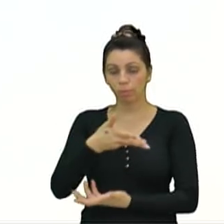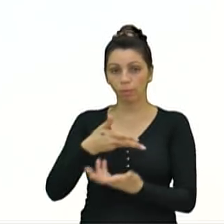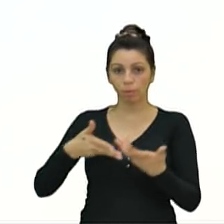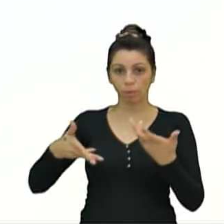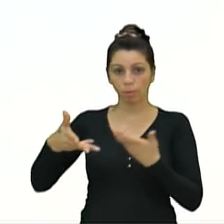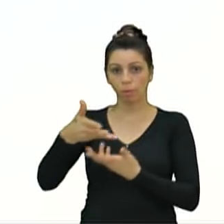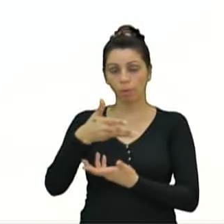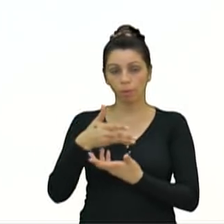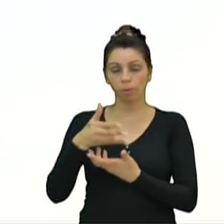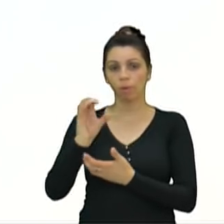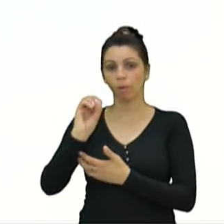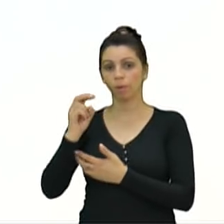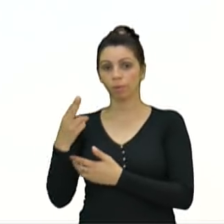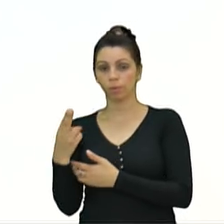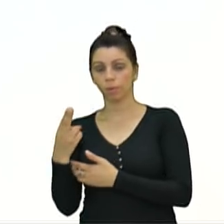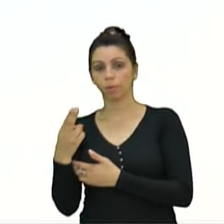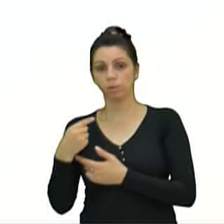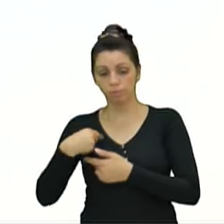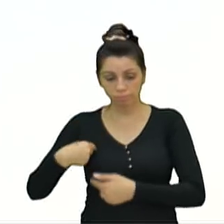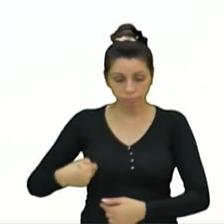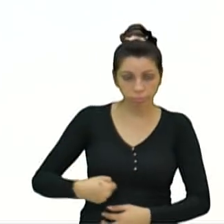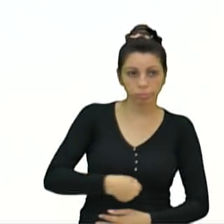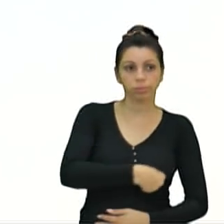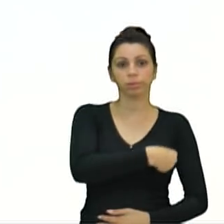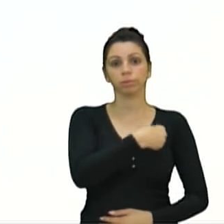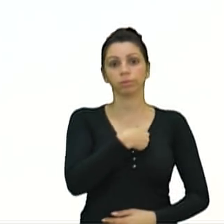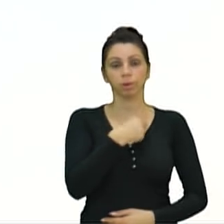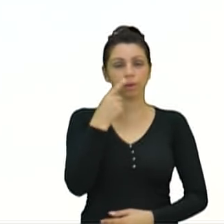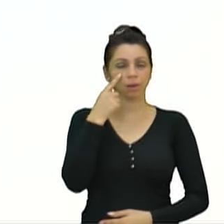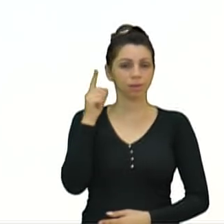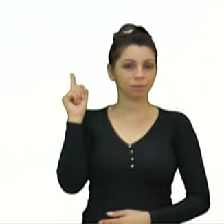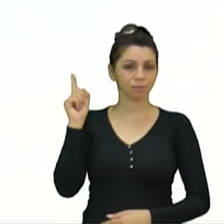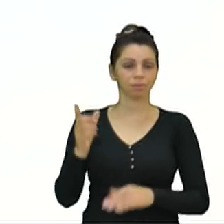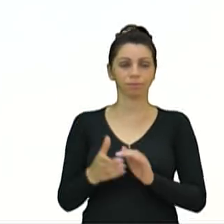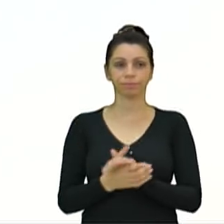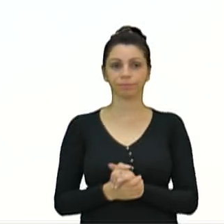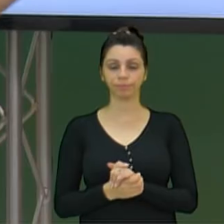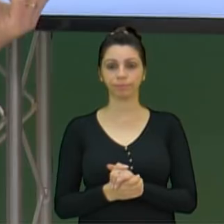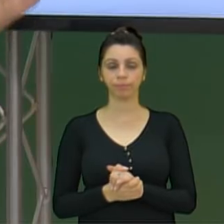oxigênio, solta o gás carbônico, é a pequena circulação. E